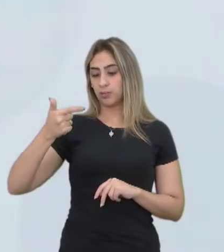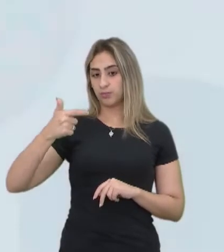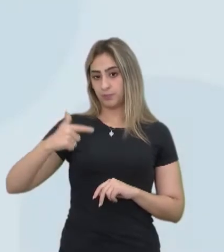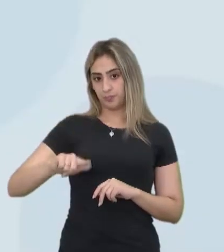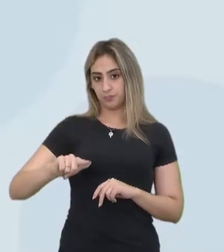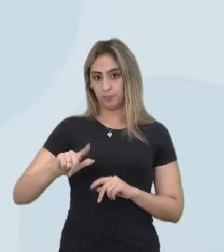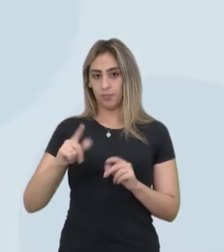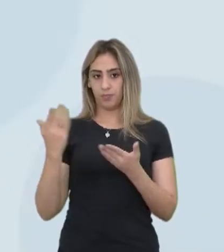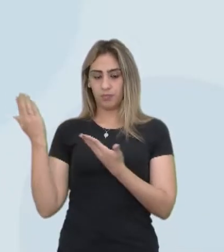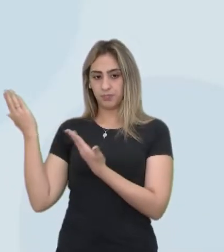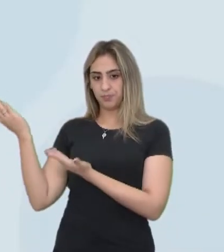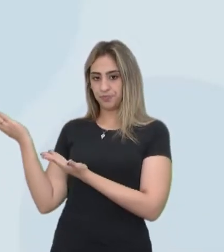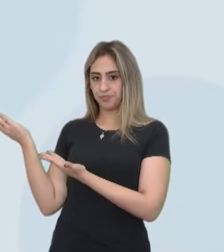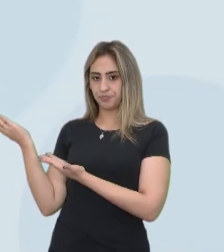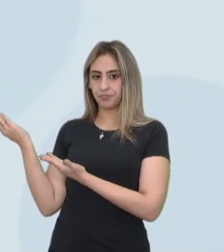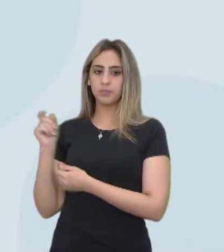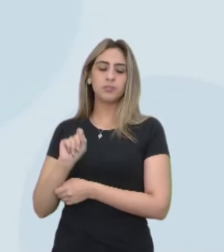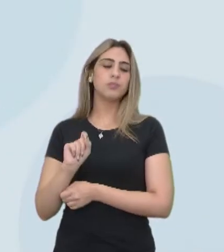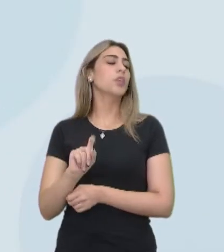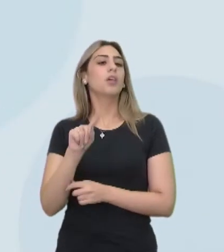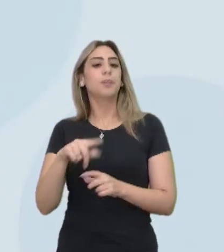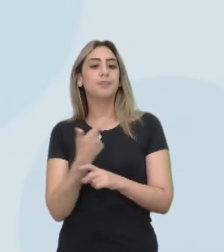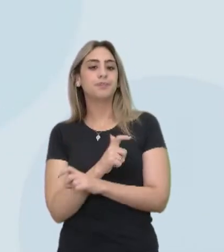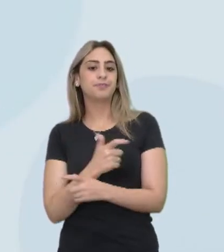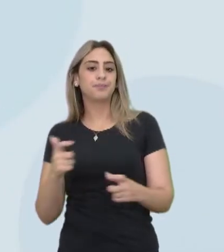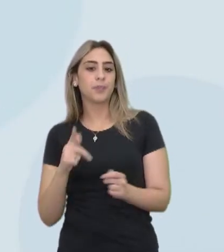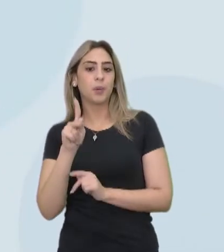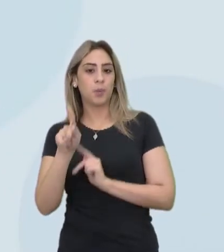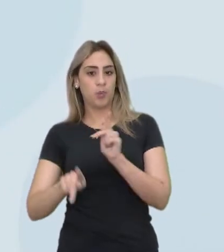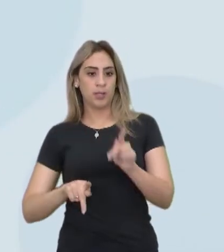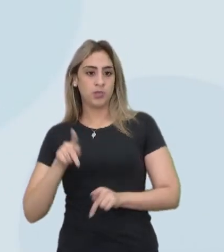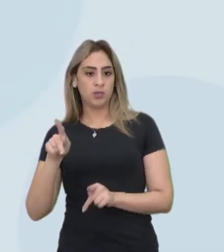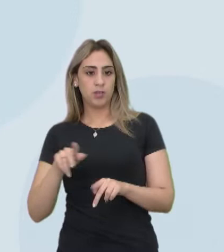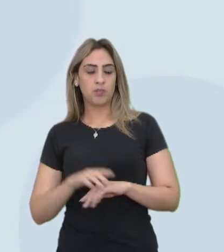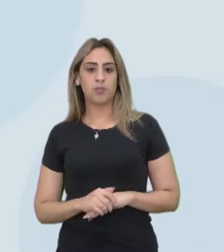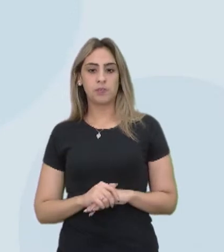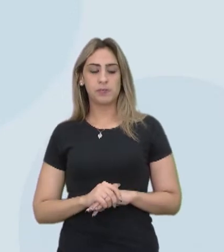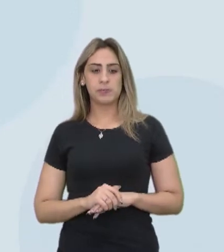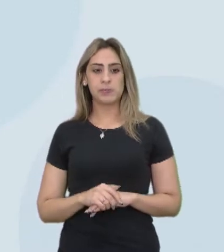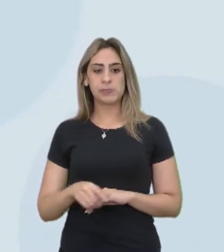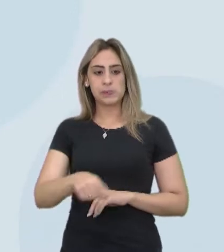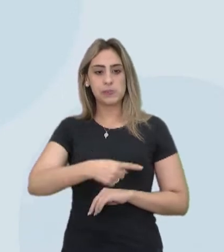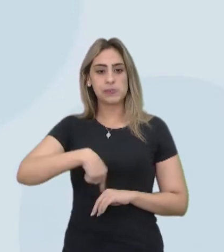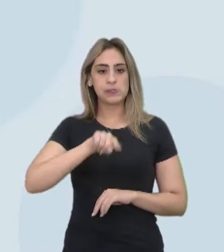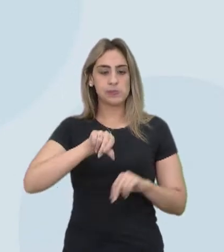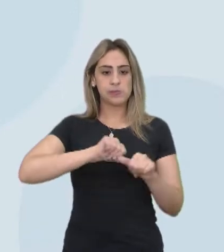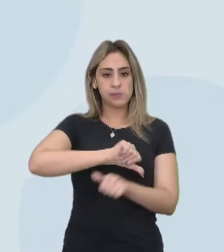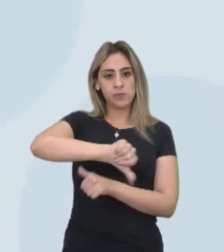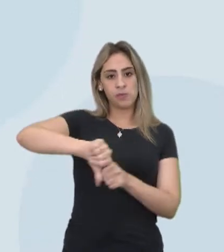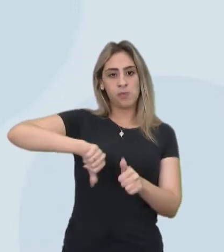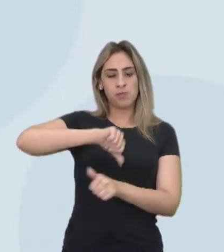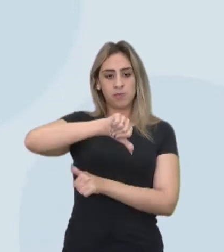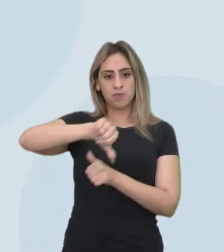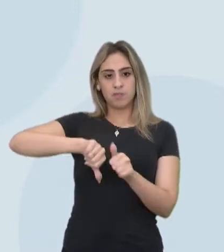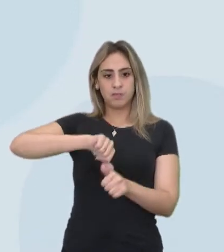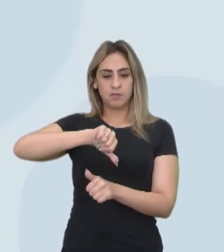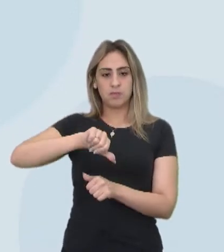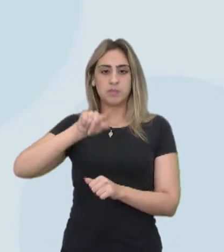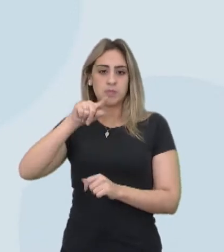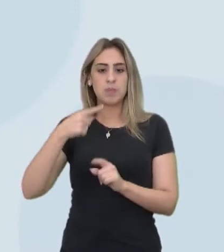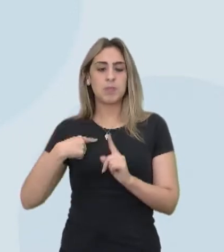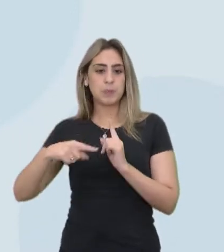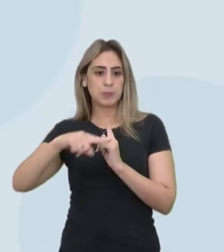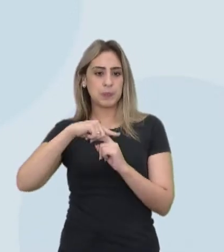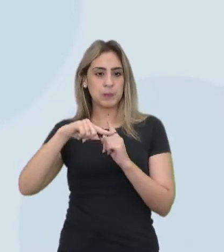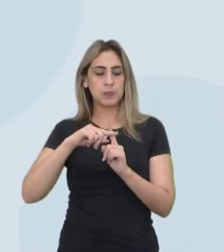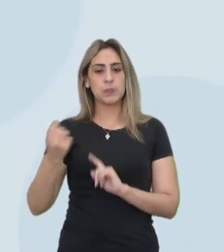né, definindo aí o que é o crescimento populacional. Então, isso daí é uma mudança positiva, né, do